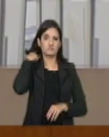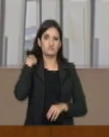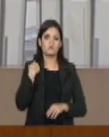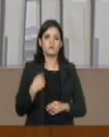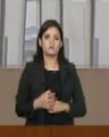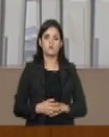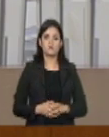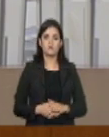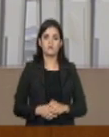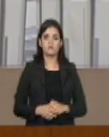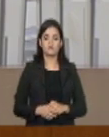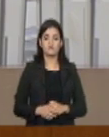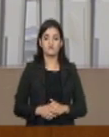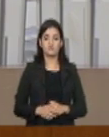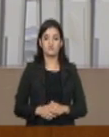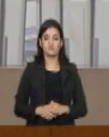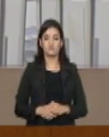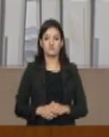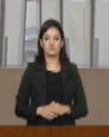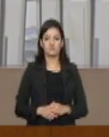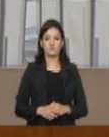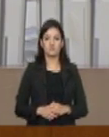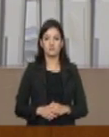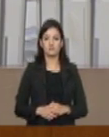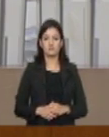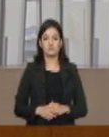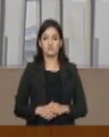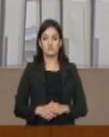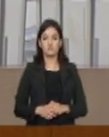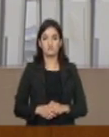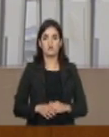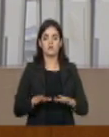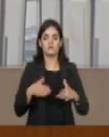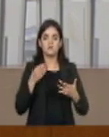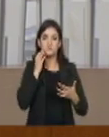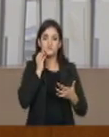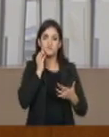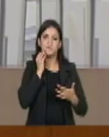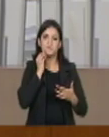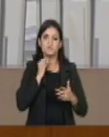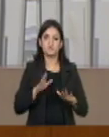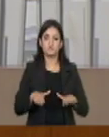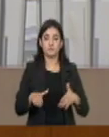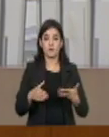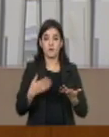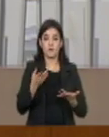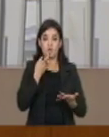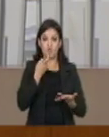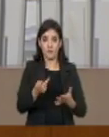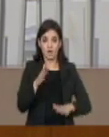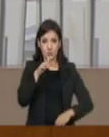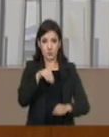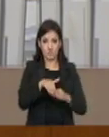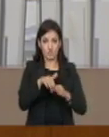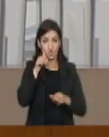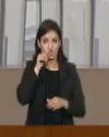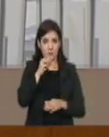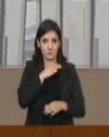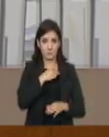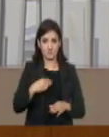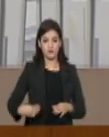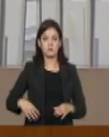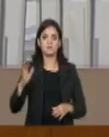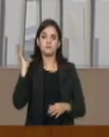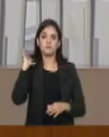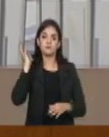Nesse sentido, destaco o trecho do voto da eminente ministra Rosa Weber, em assentada